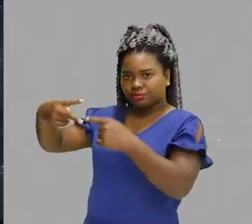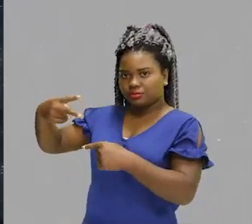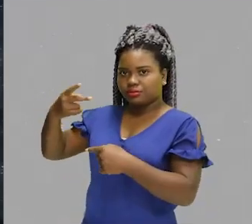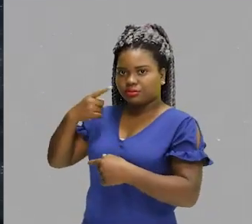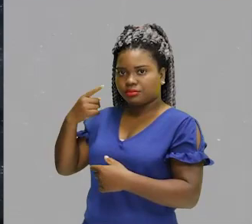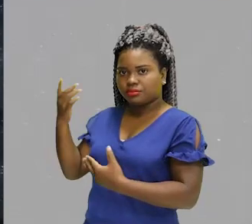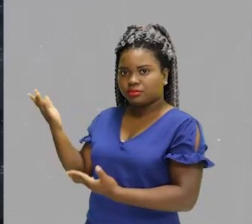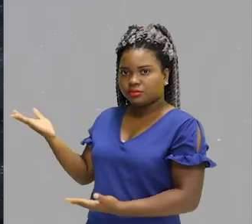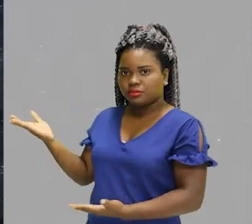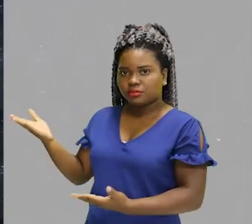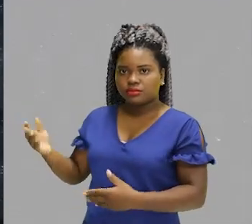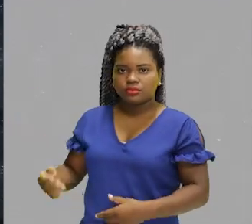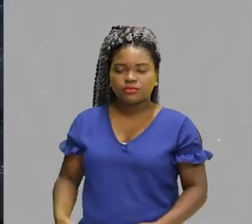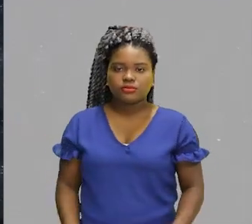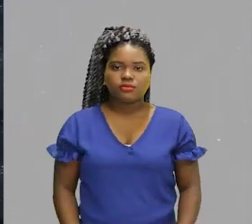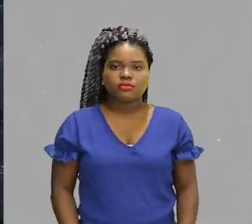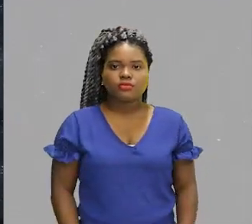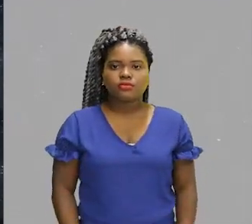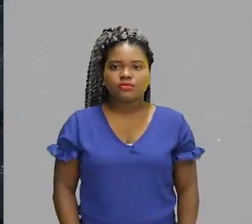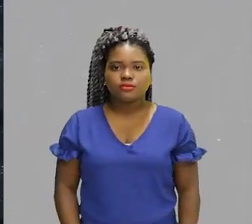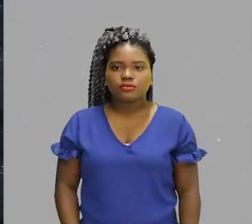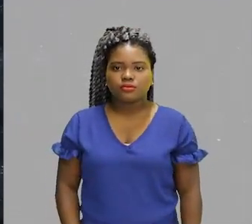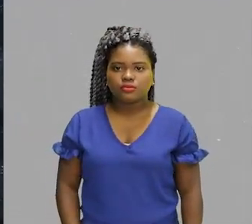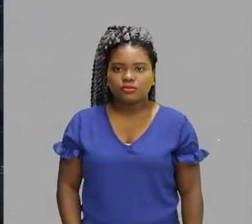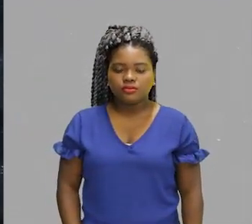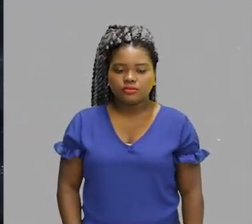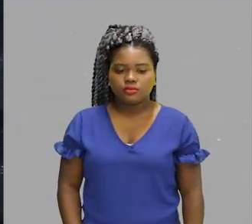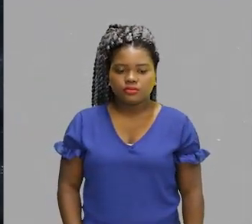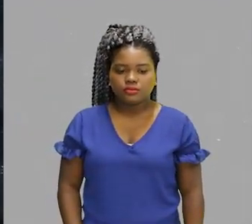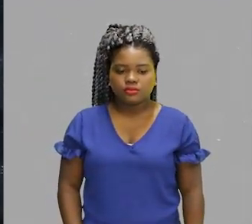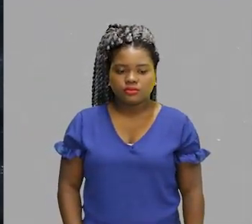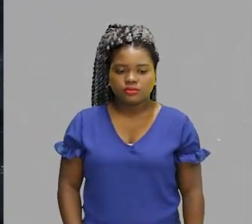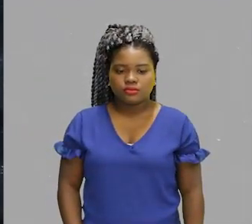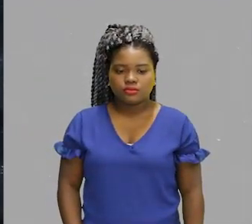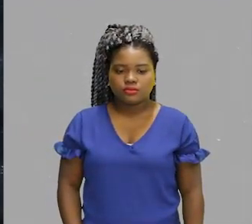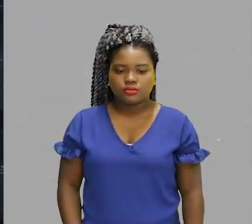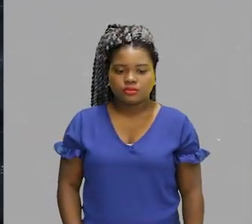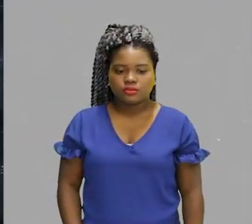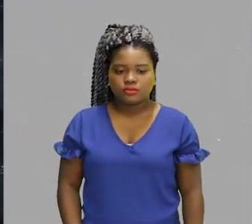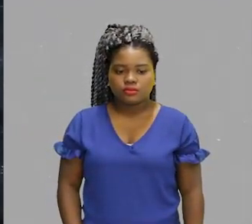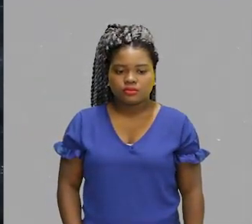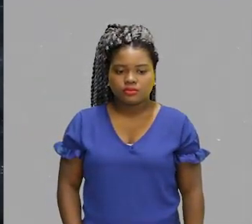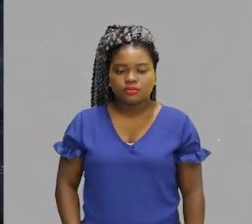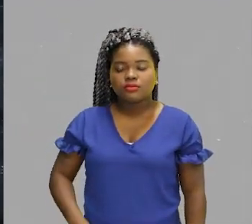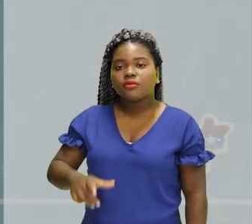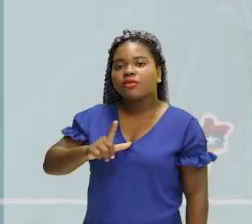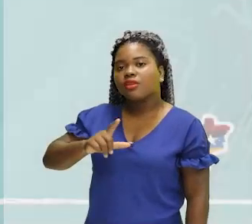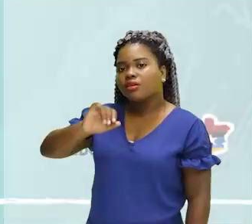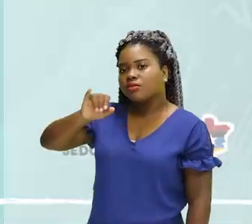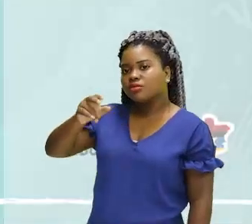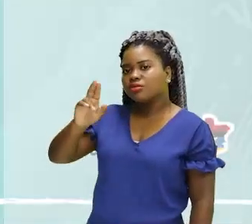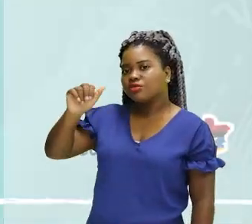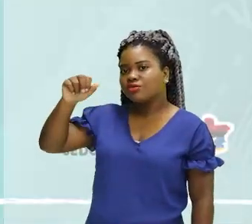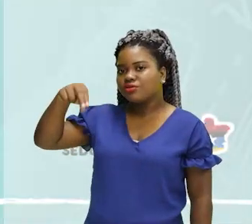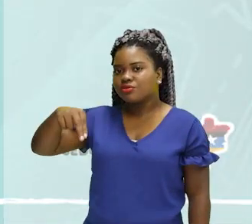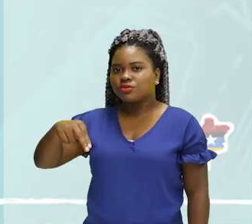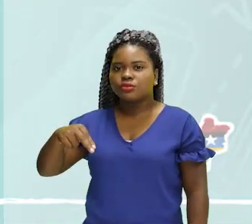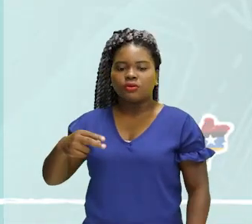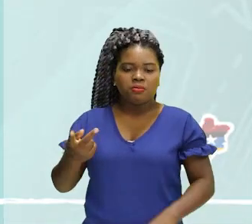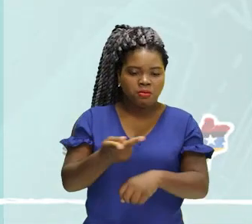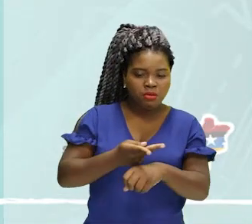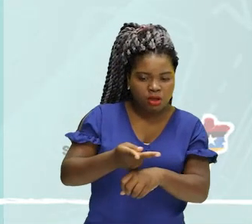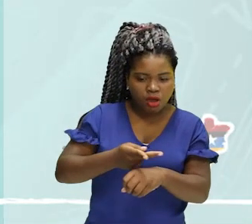2. Juan anda buscando trabalho, pero não encontra nada. Juan anda procurando